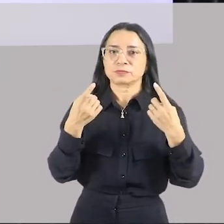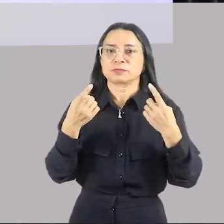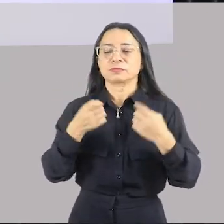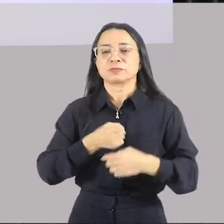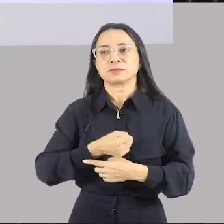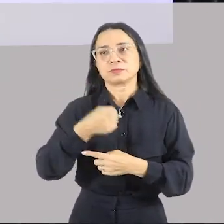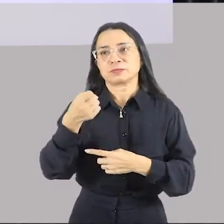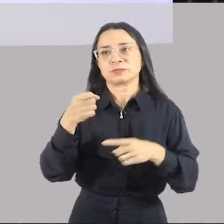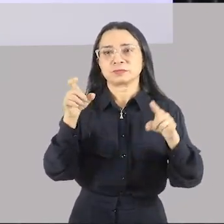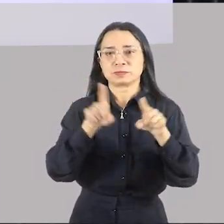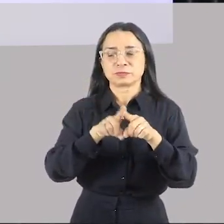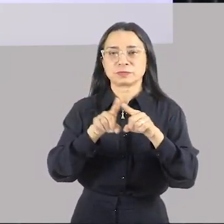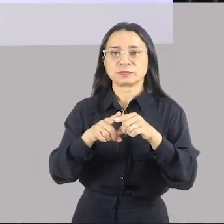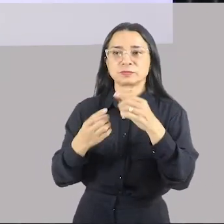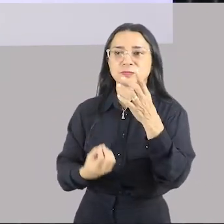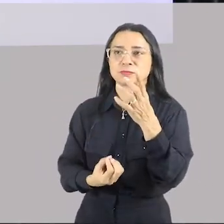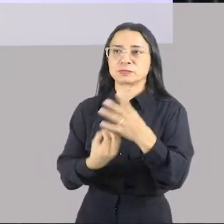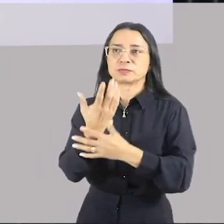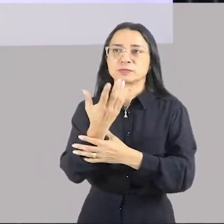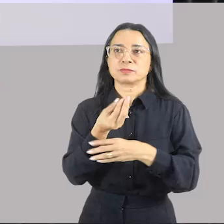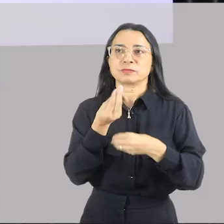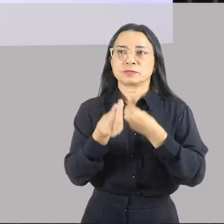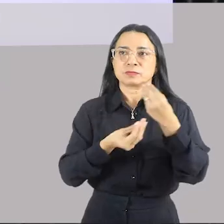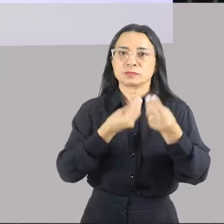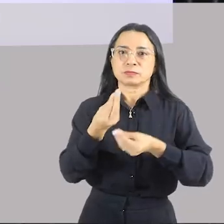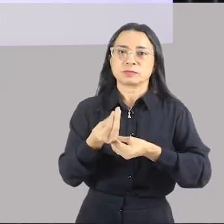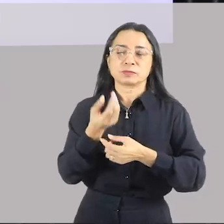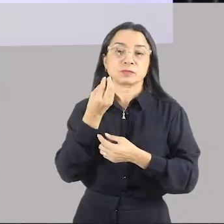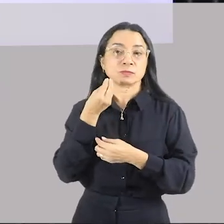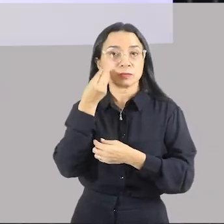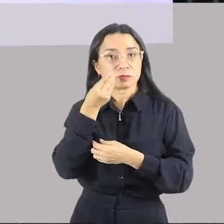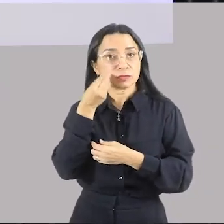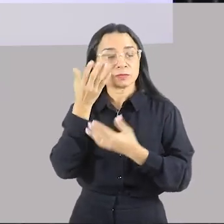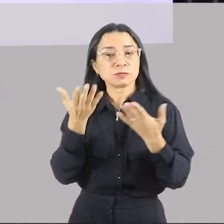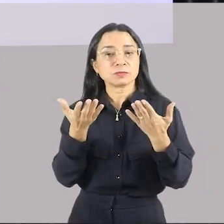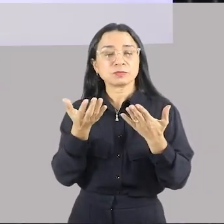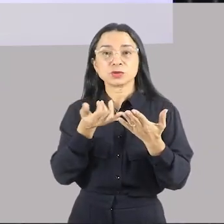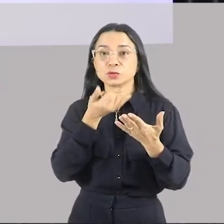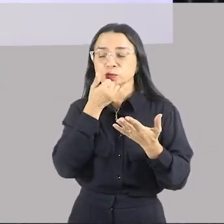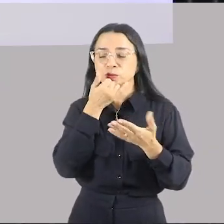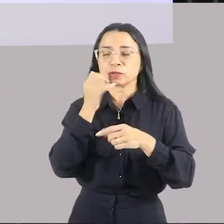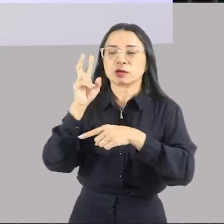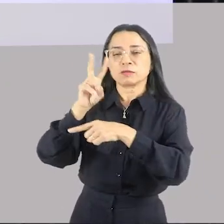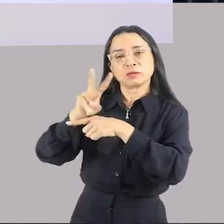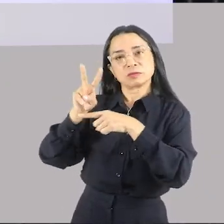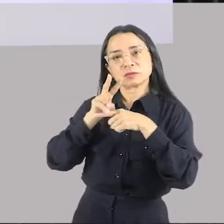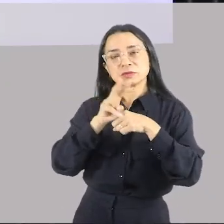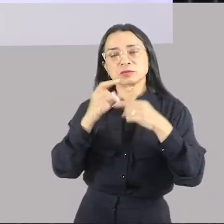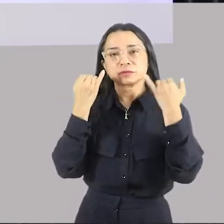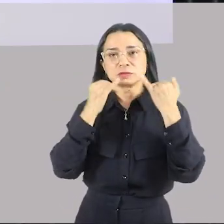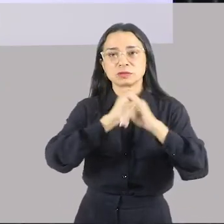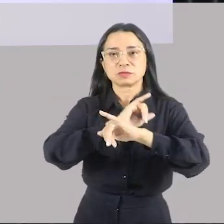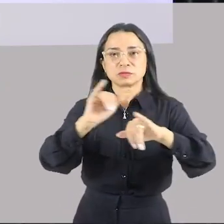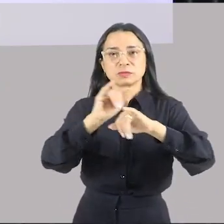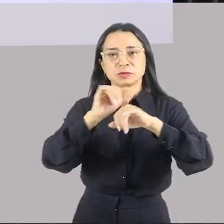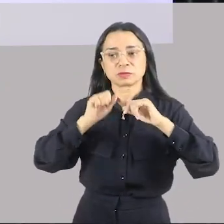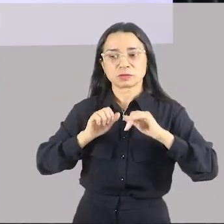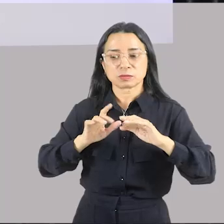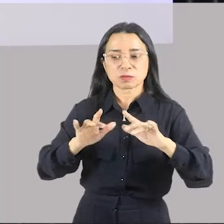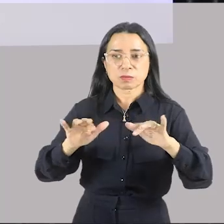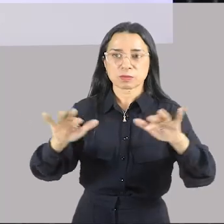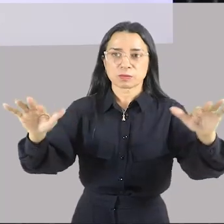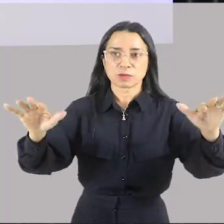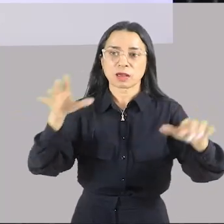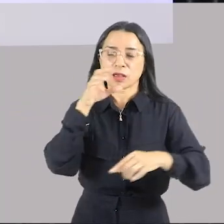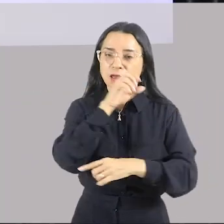imprensa também surgir como verificadora, como fiscalizadora das informações que se proliferam